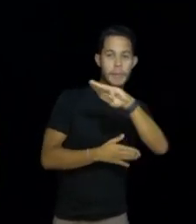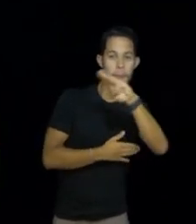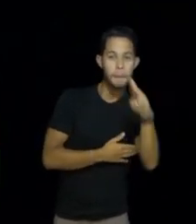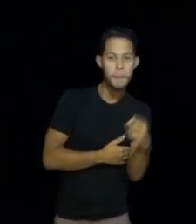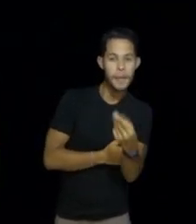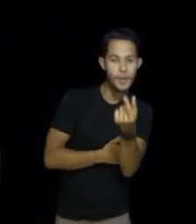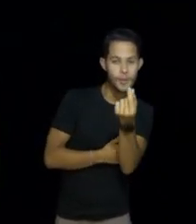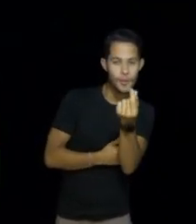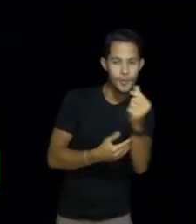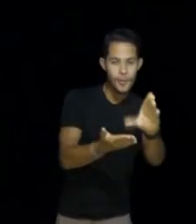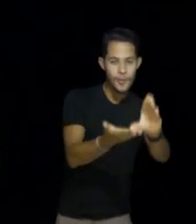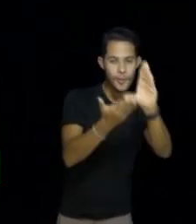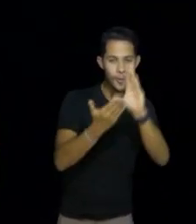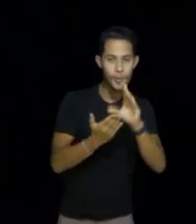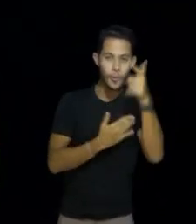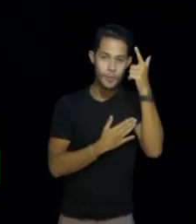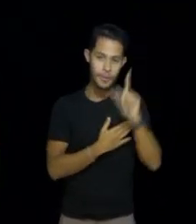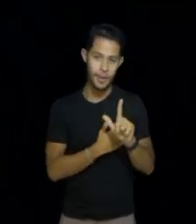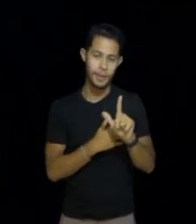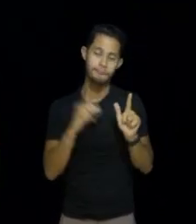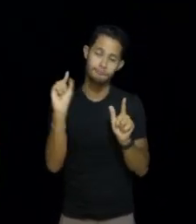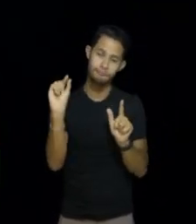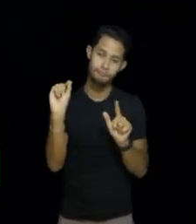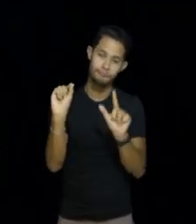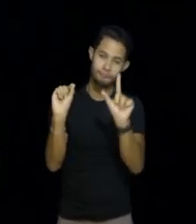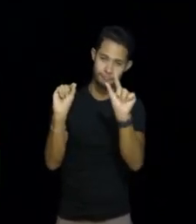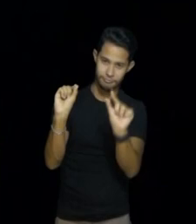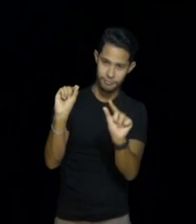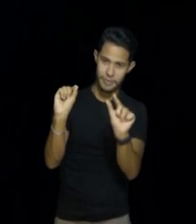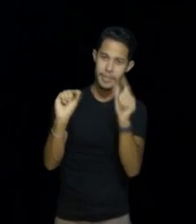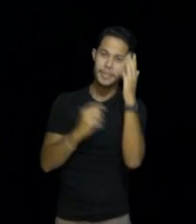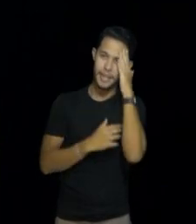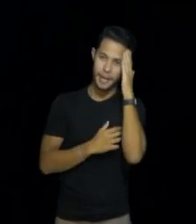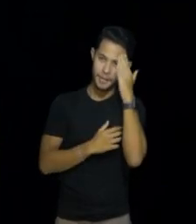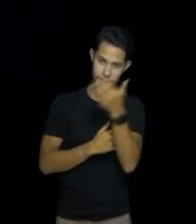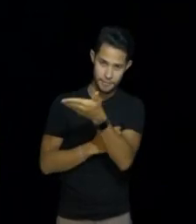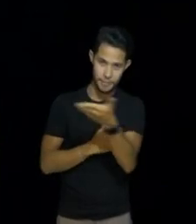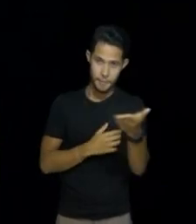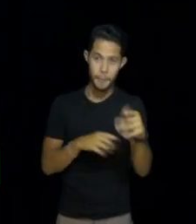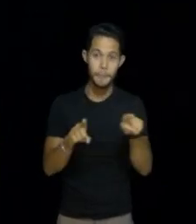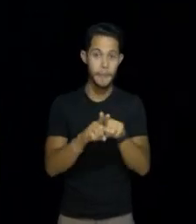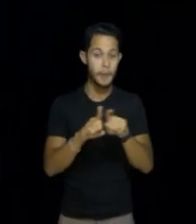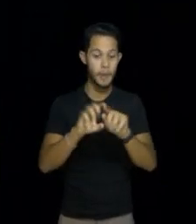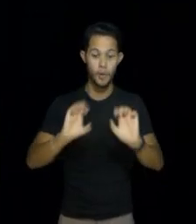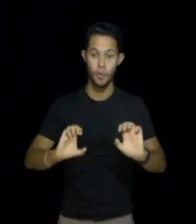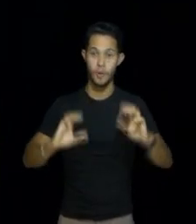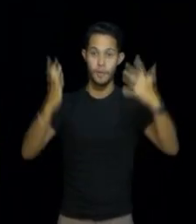desse porte. Quem é do ramo sabe. Um evento que movimenta mais de